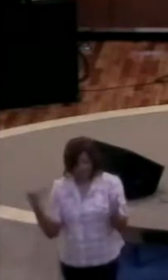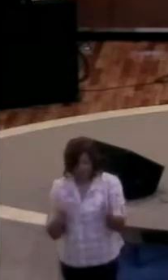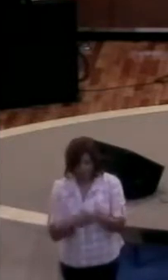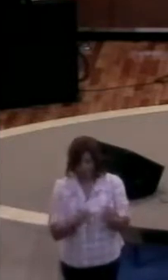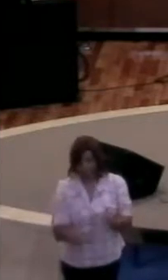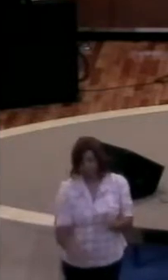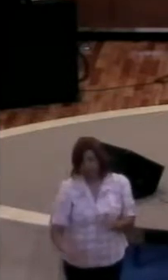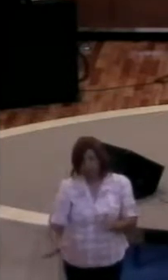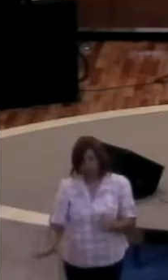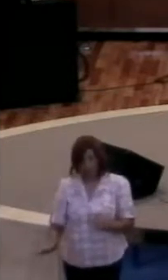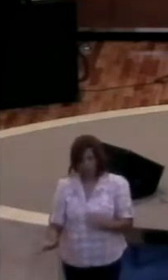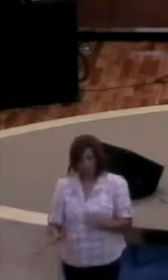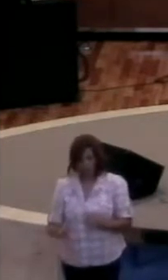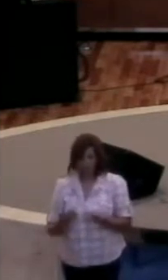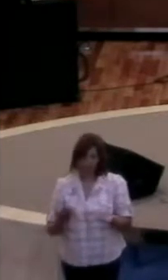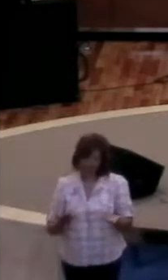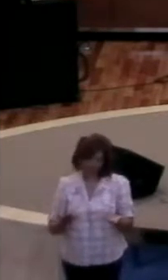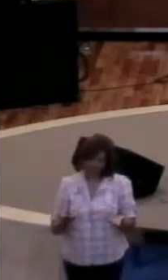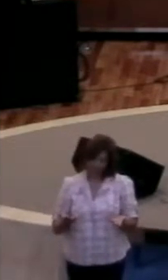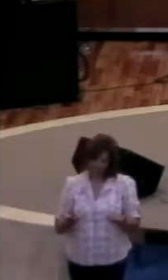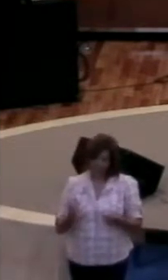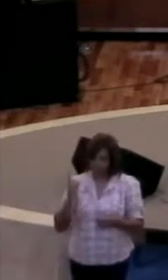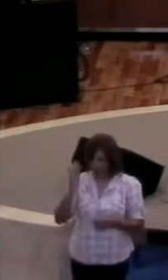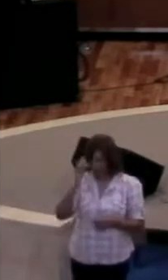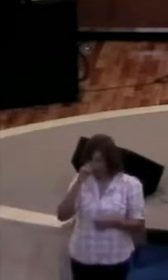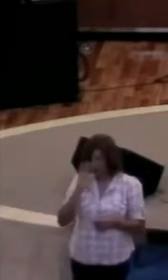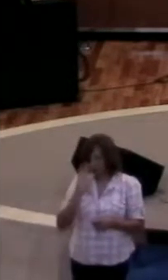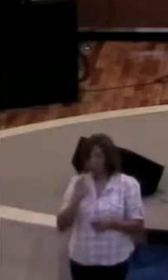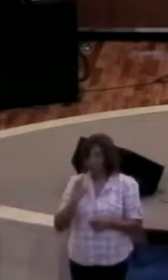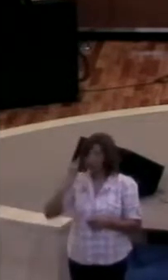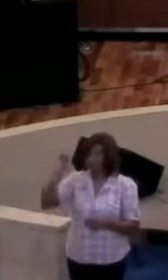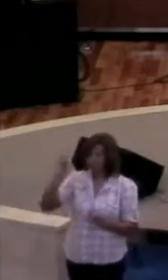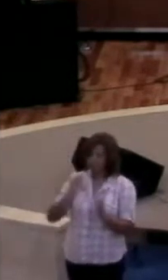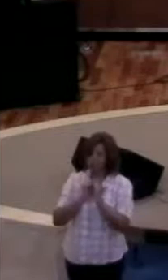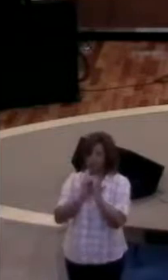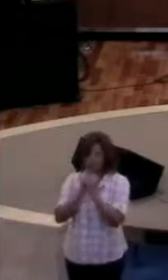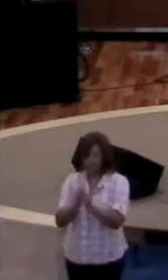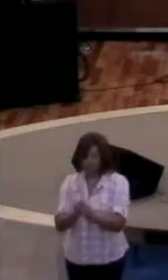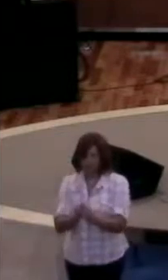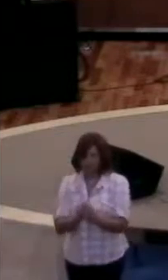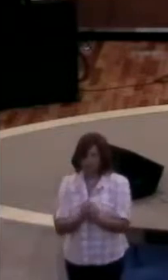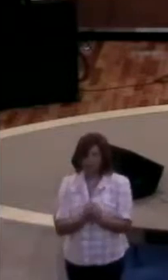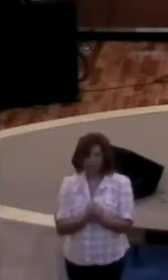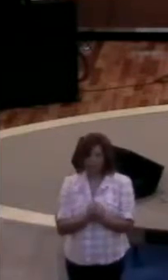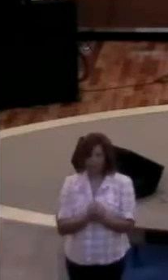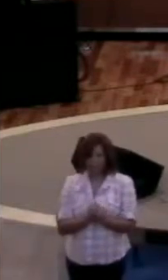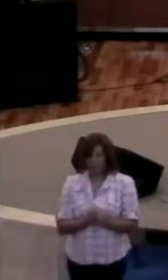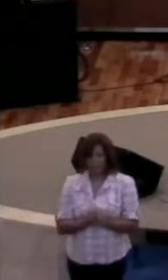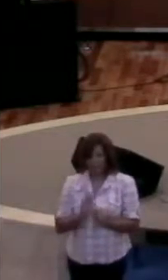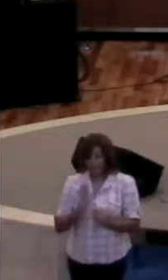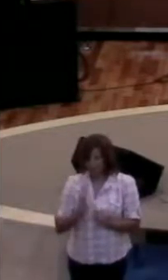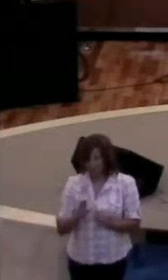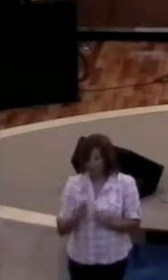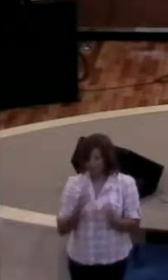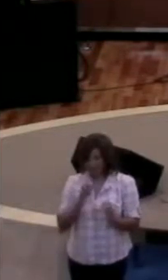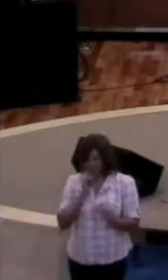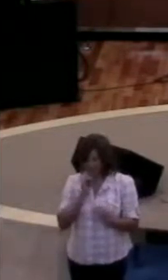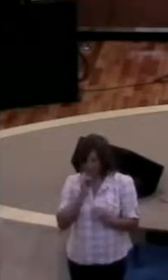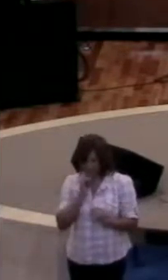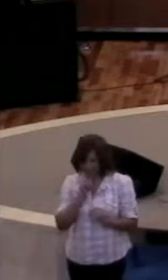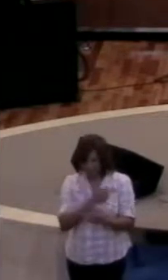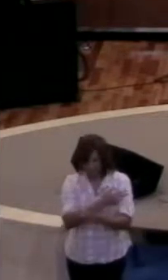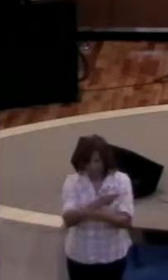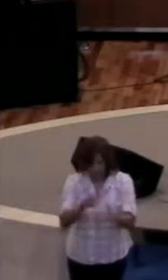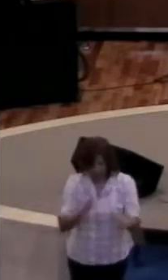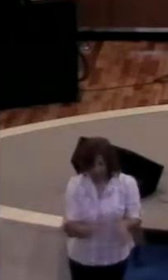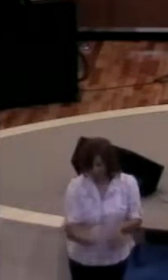ficar flutuando no céu, imagina que visão, uma criança flutuando, poderia matar todos, mas aquele seria intocável,